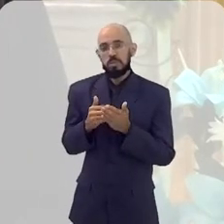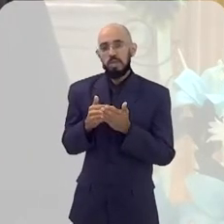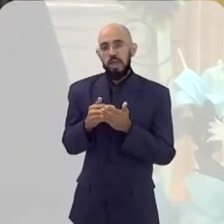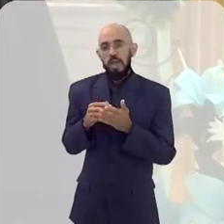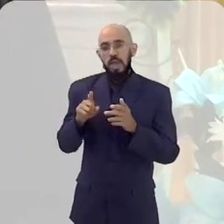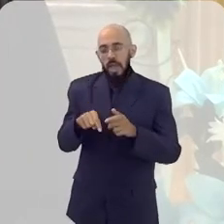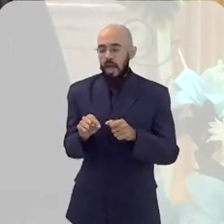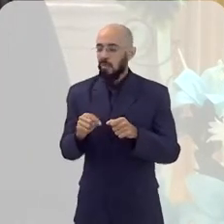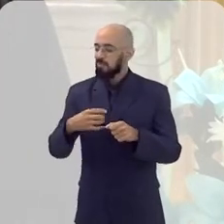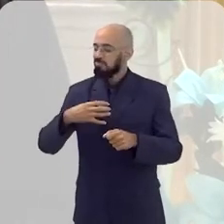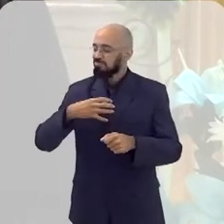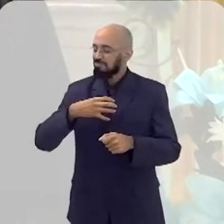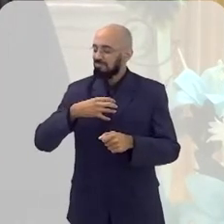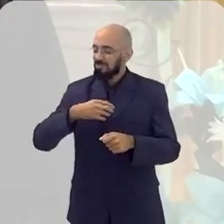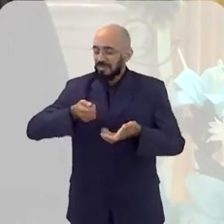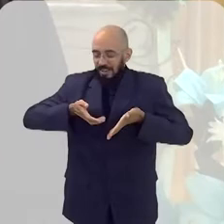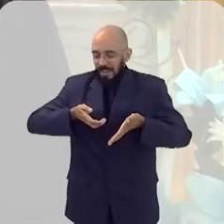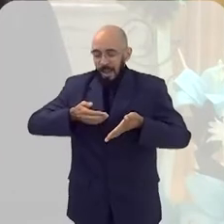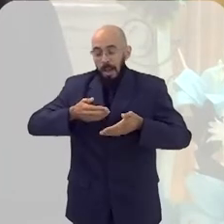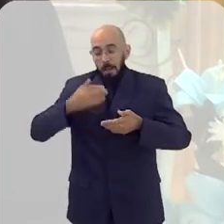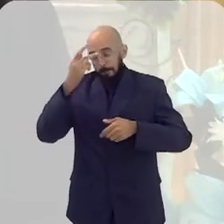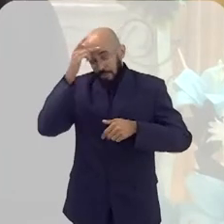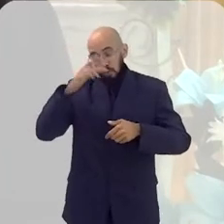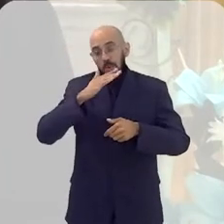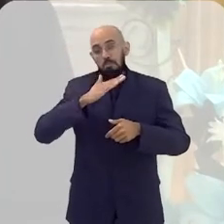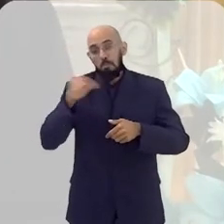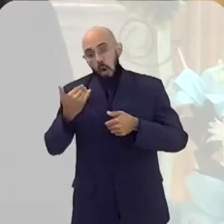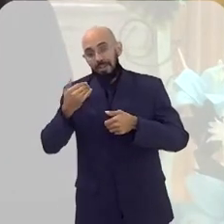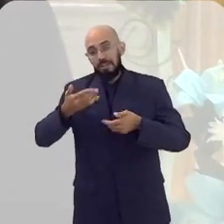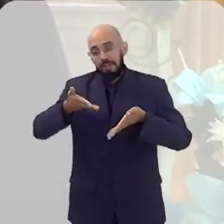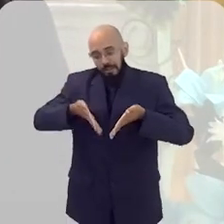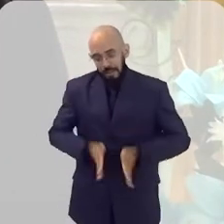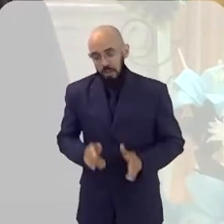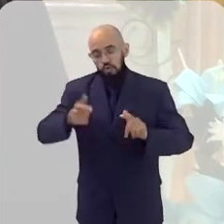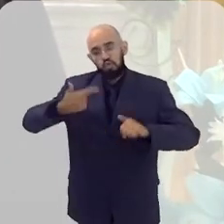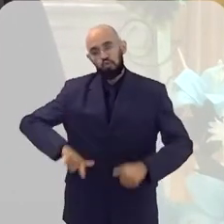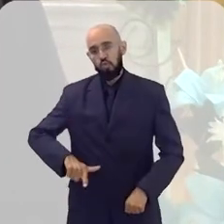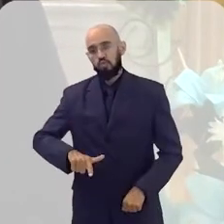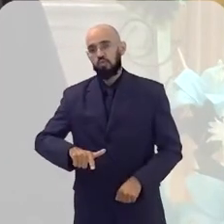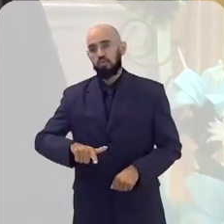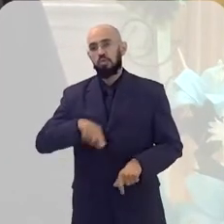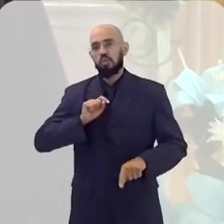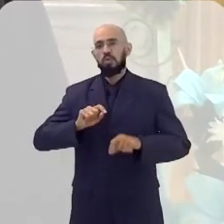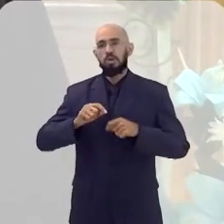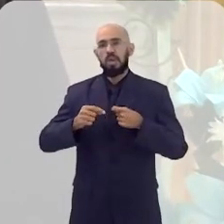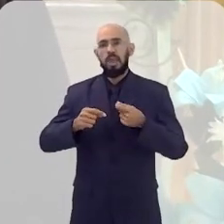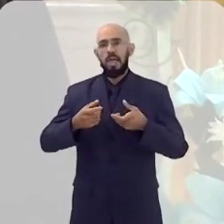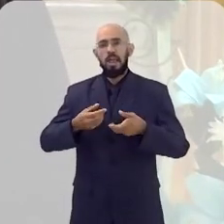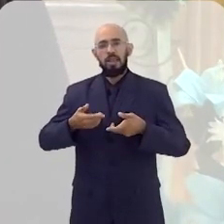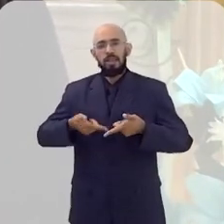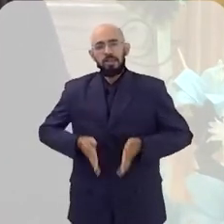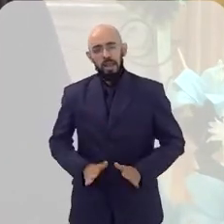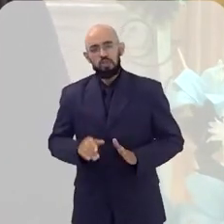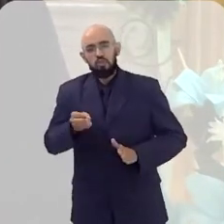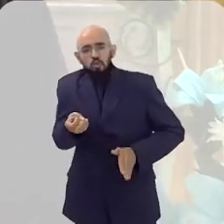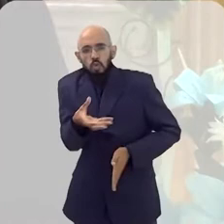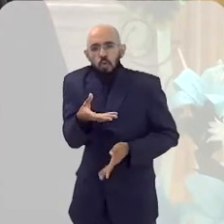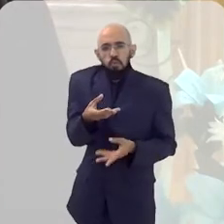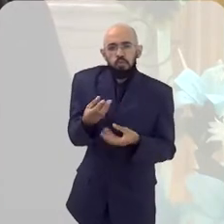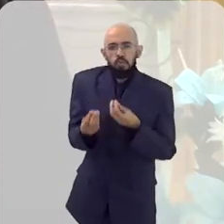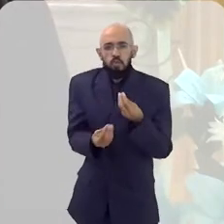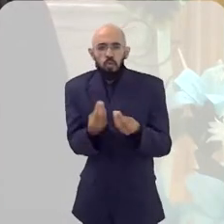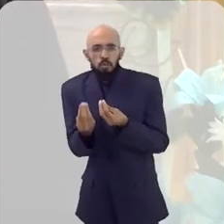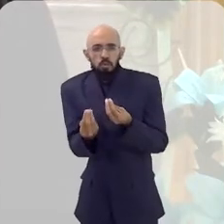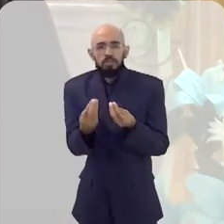de renascimento, quer dizer, a pessoa morre e renasce iniciada. Então, existe todo um